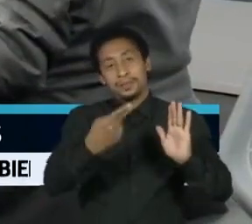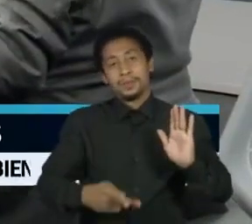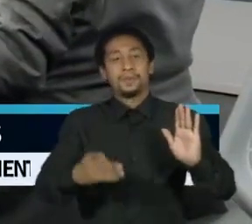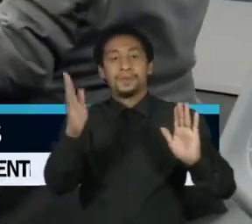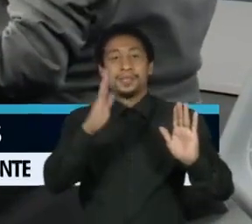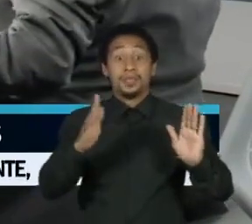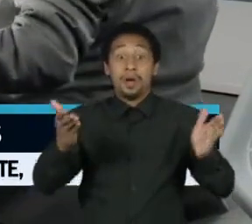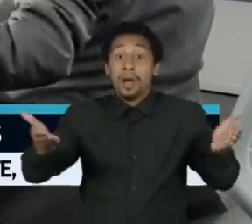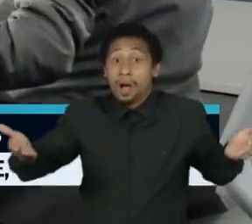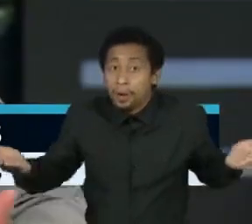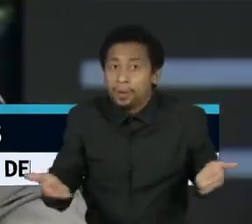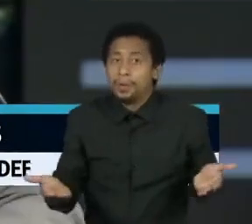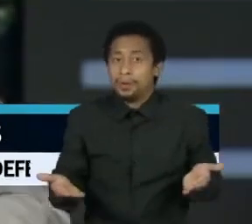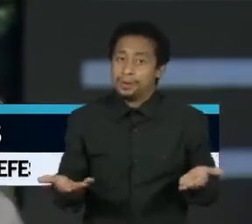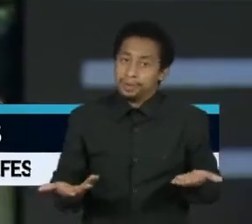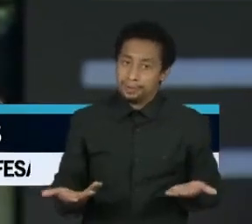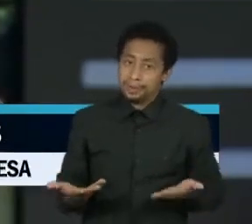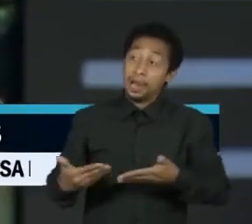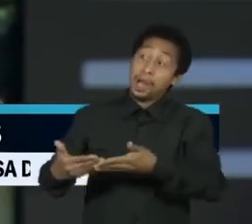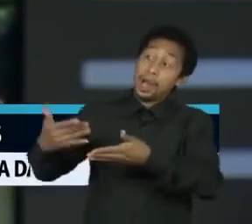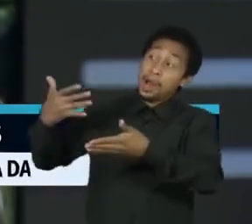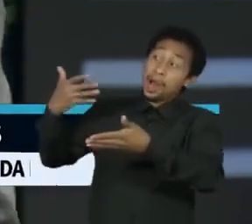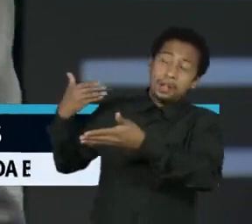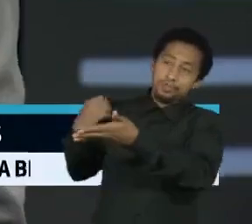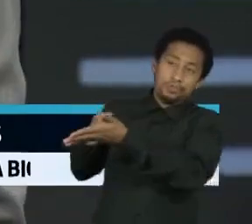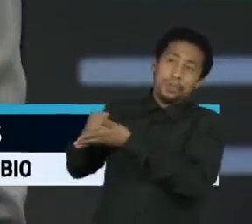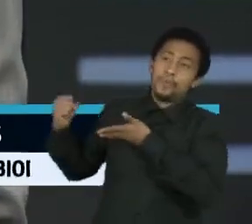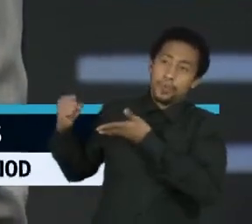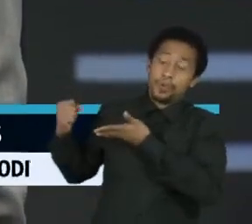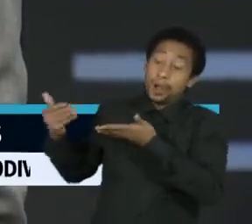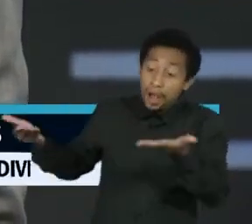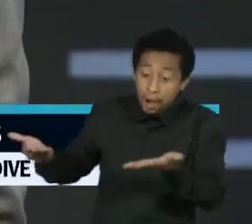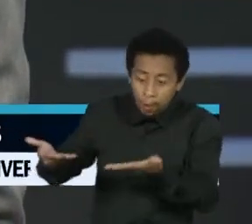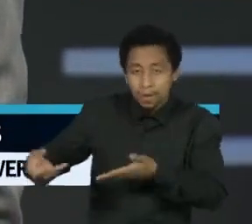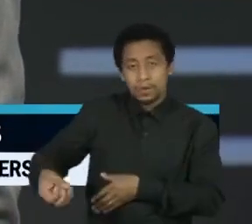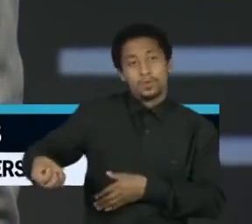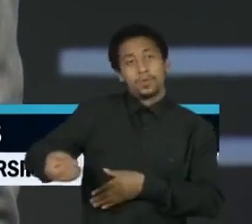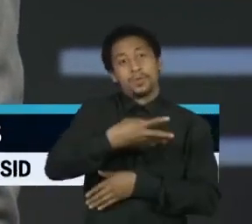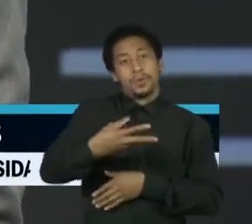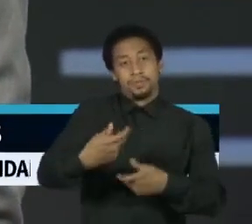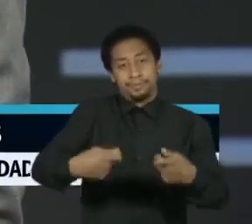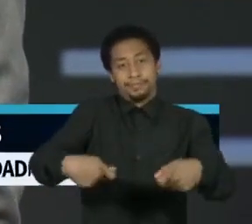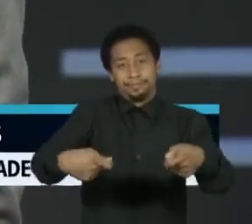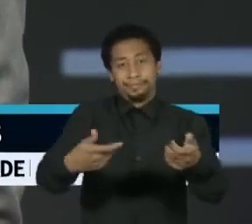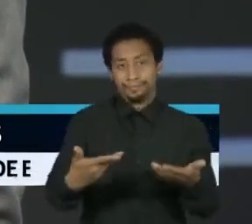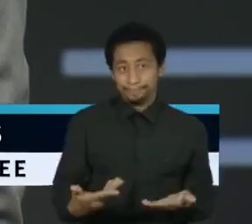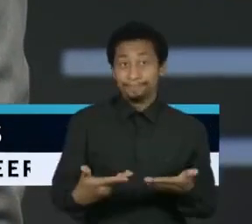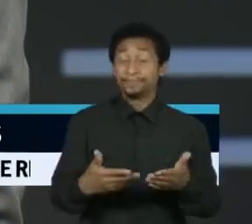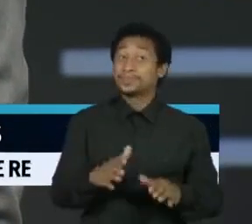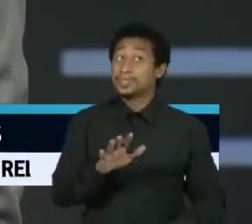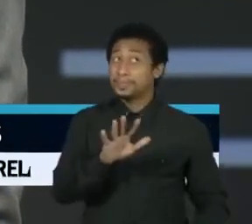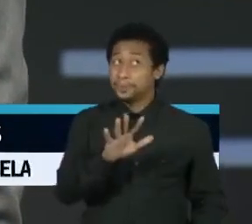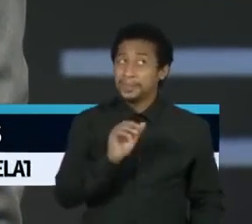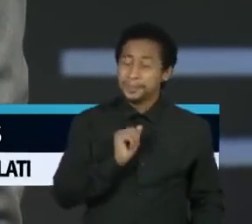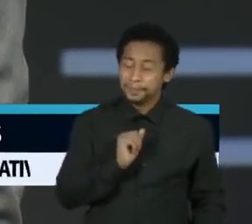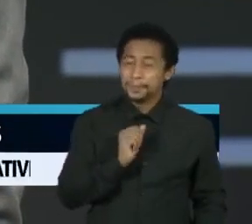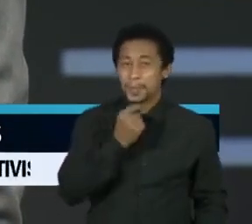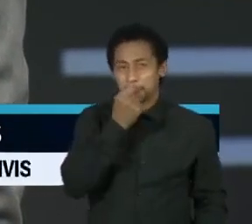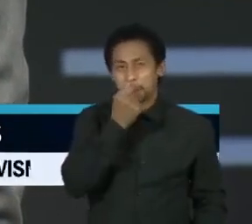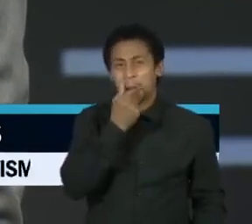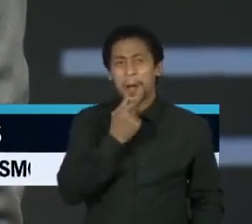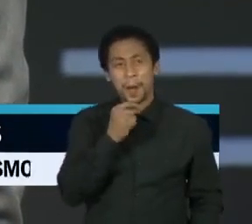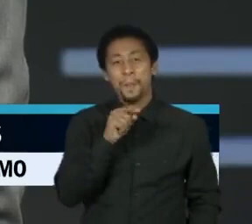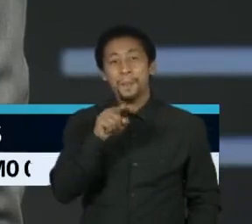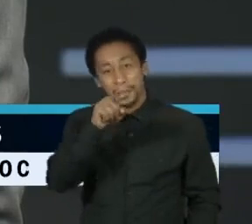agora, digamos assim, né? Ou das mudanças que aconteceram de 88 para cá. Então, agora eu acho o que o Sakamoto falava,